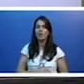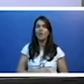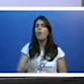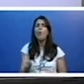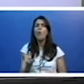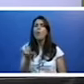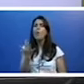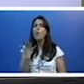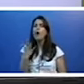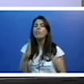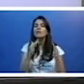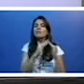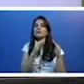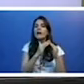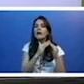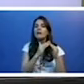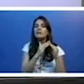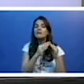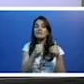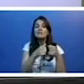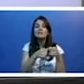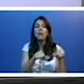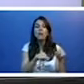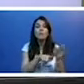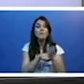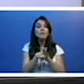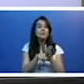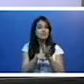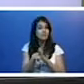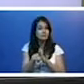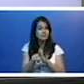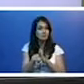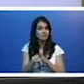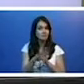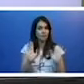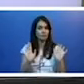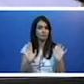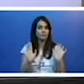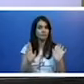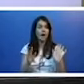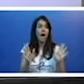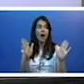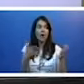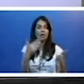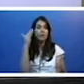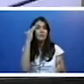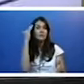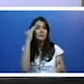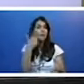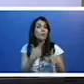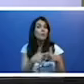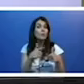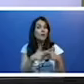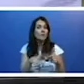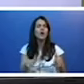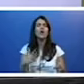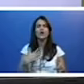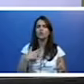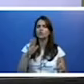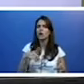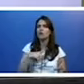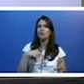participaram da pesquisa? Vamos entender o problema agora, gente. Eu tenho a porcentagem e eu